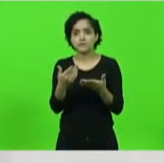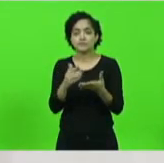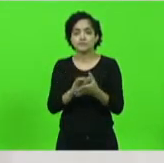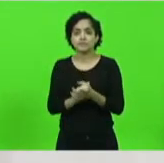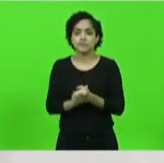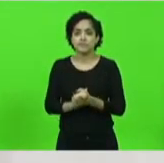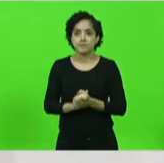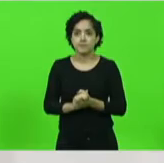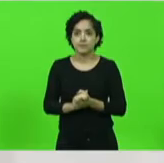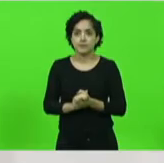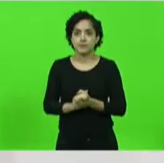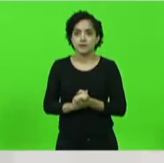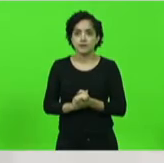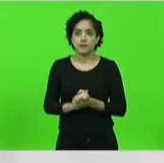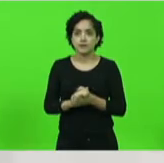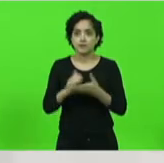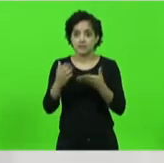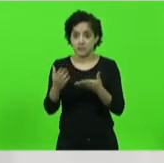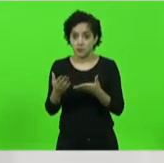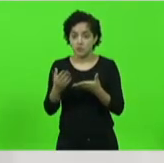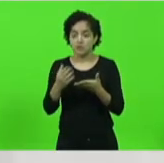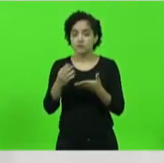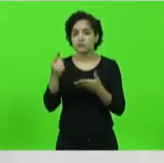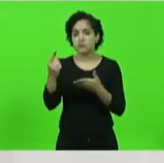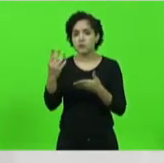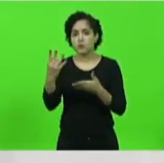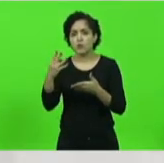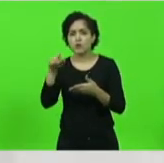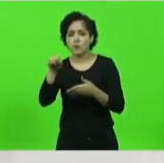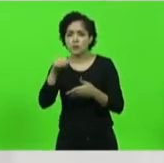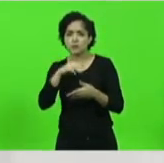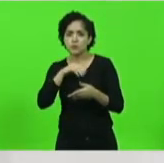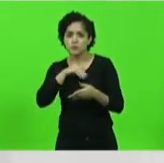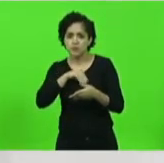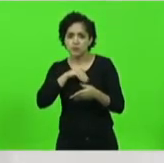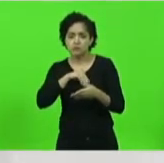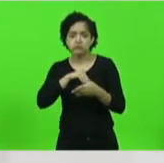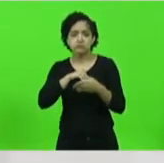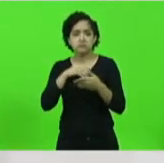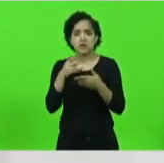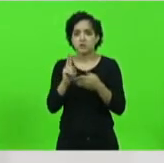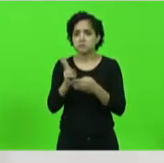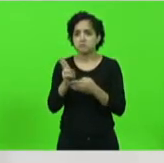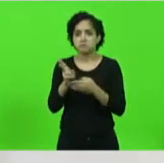5.600, enquanto que o cara que ganha 4 mil vai ganhar 1.400.